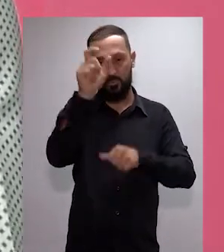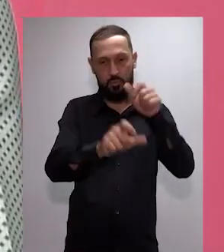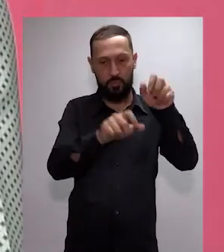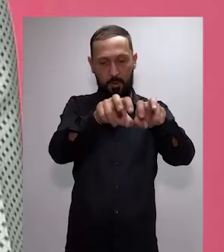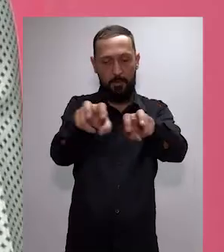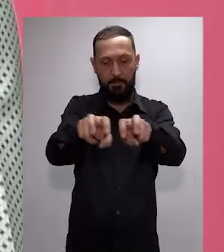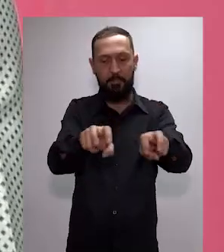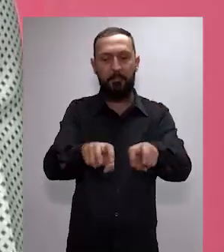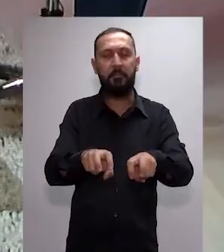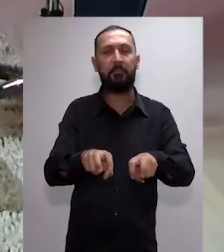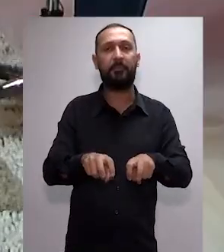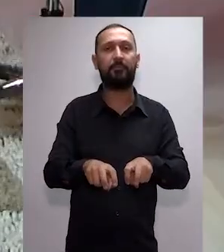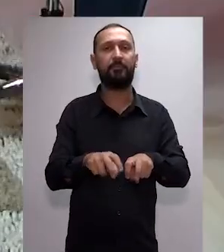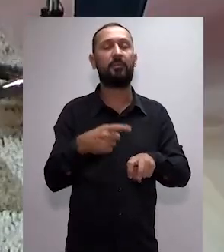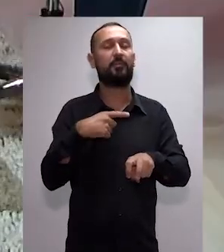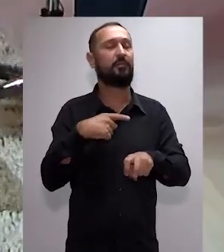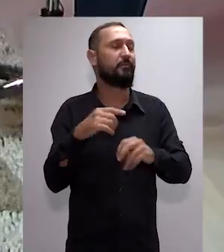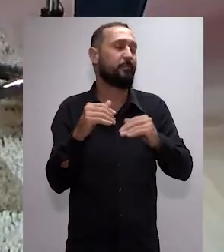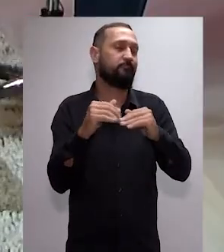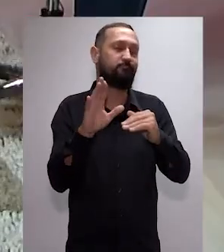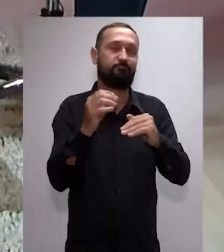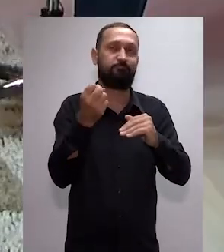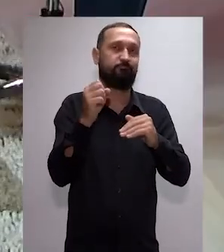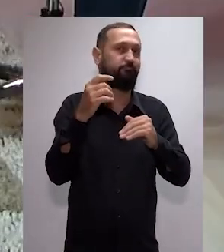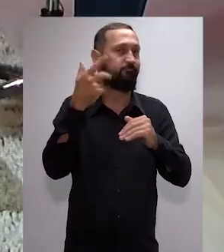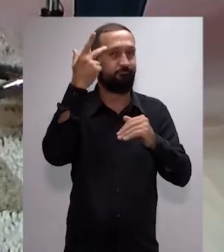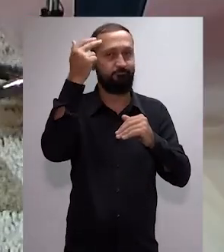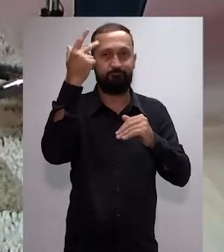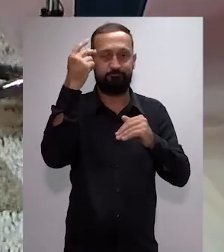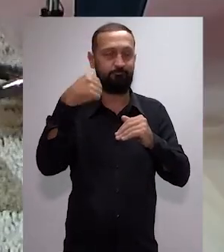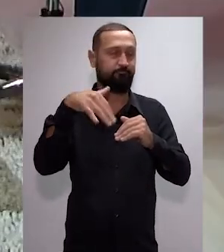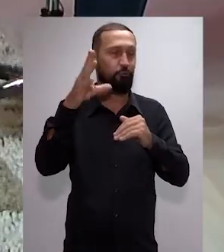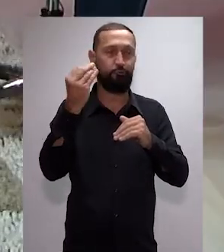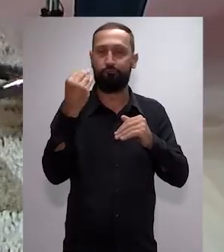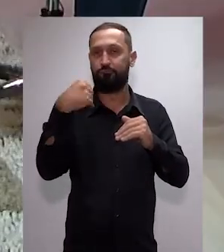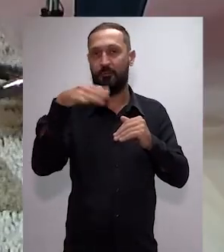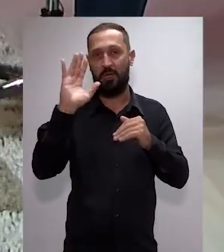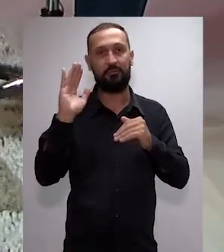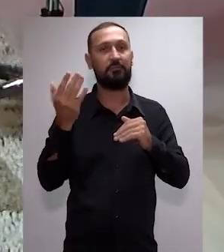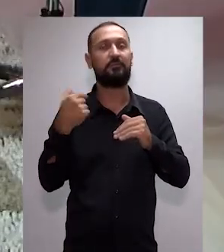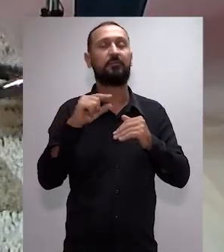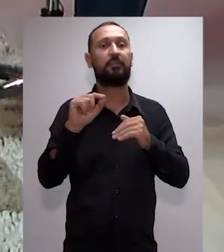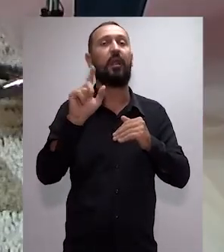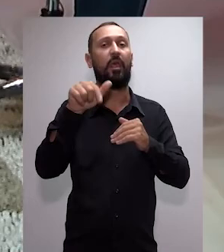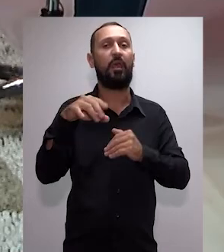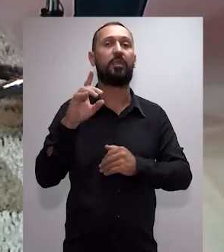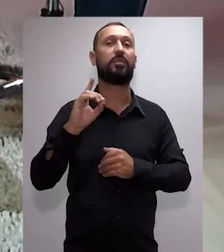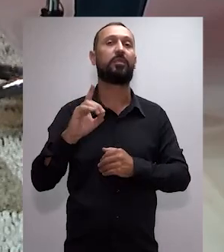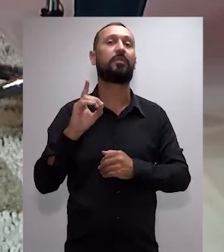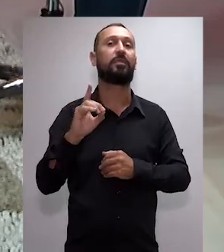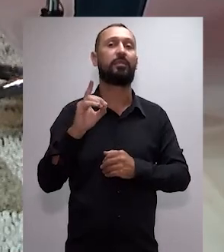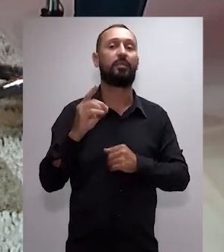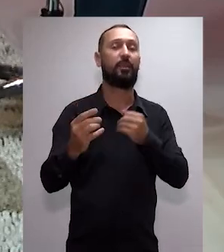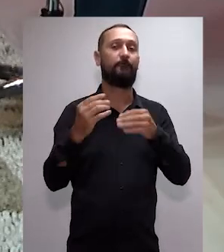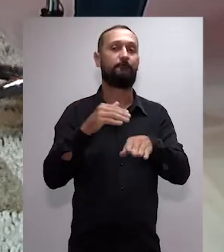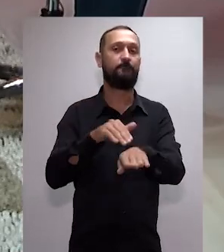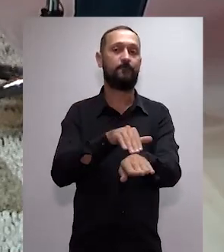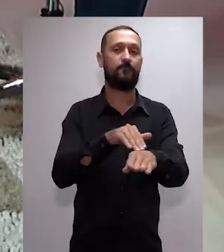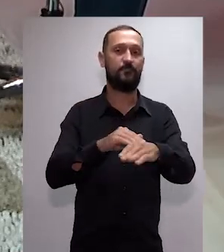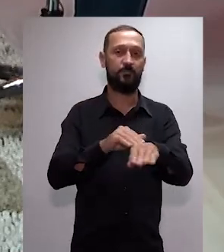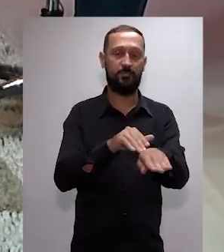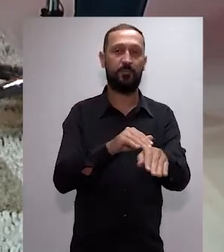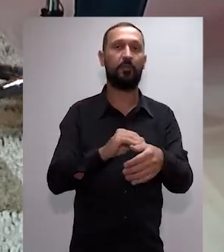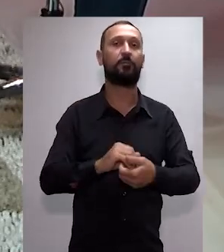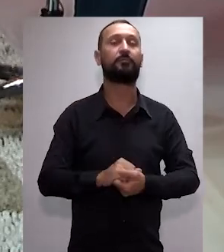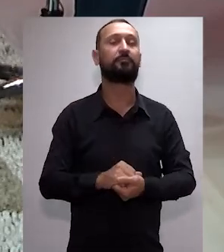para transporte de passageiro e ele excede facilmente, tranquilamente os 8 lugares. Então, é categoria D para dirigir os